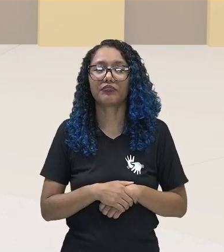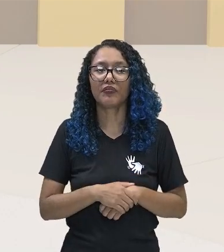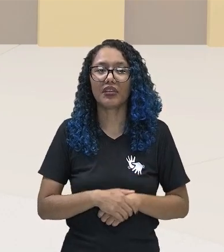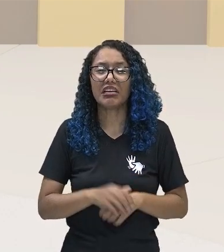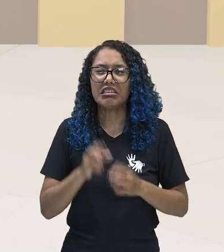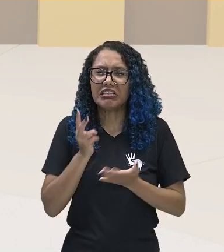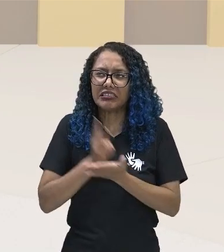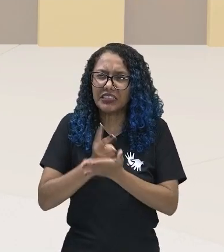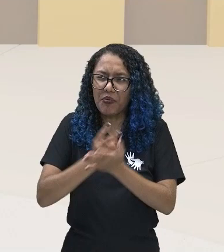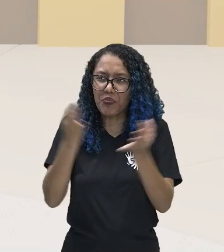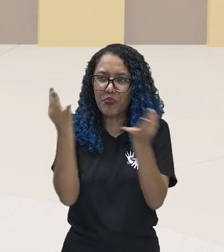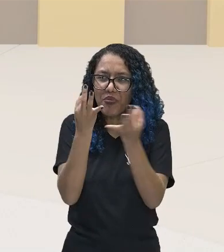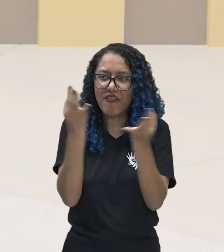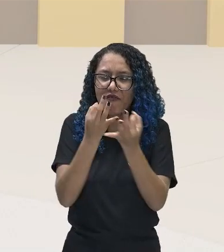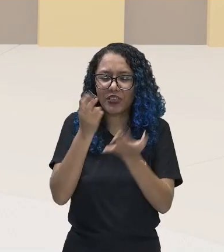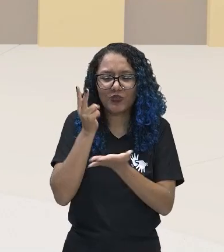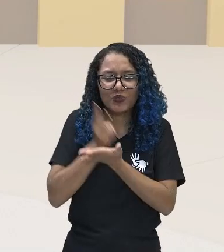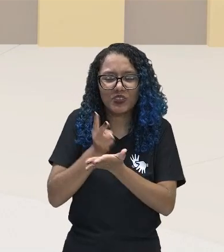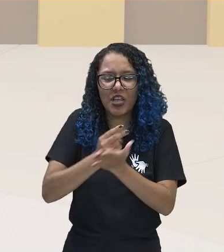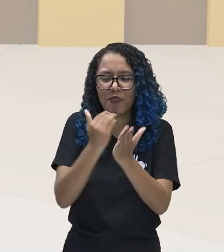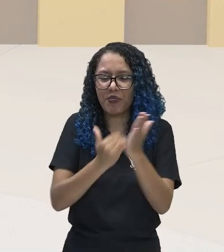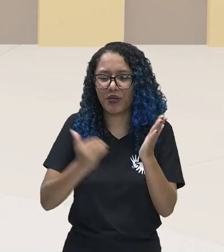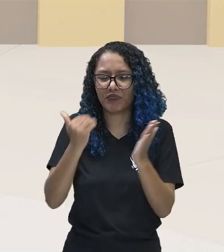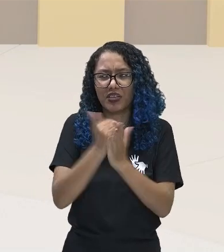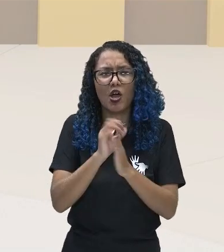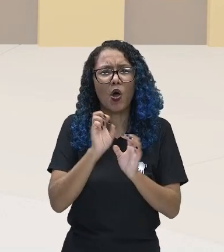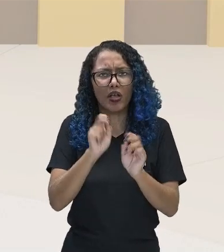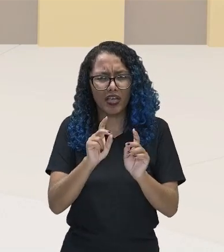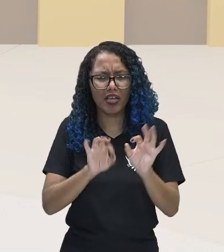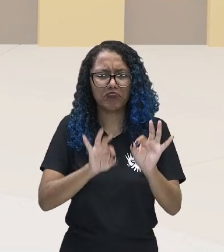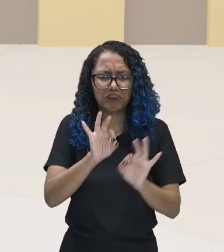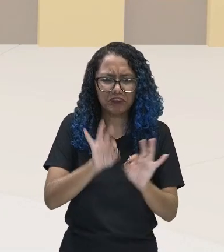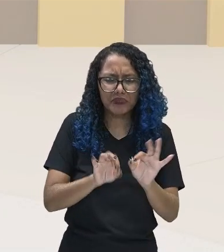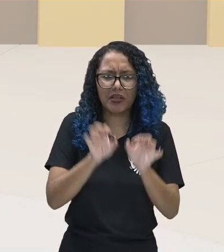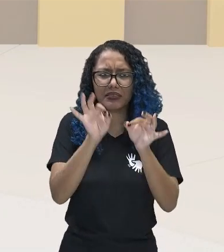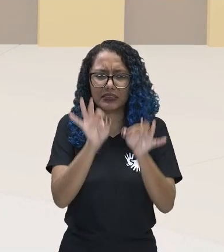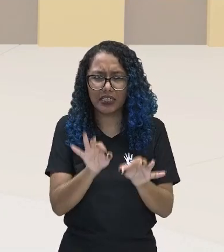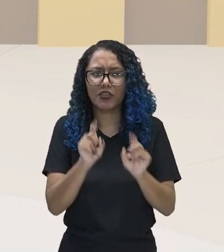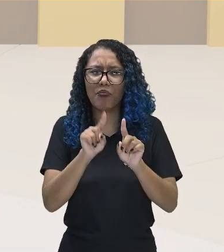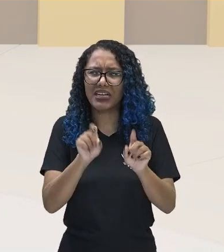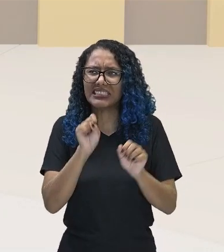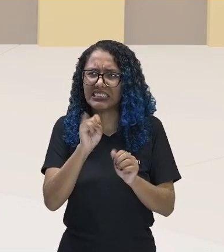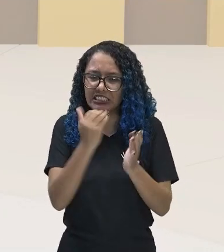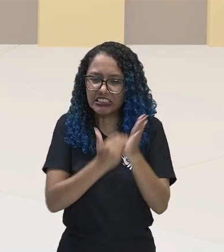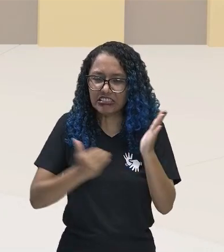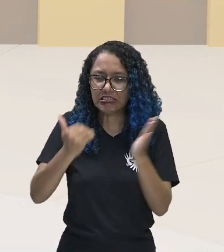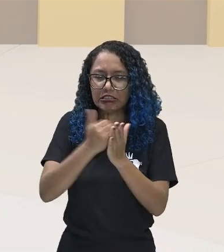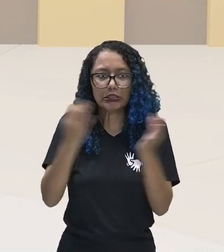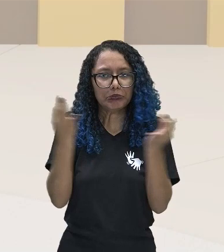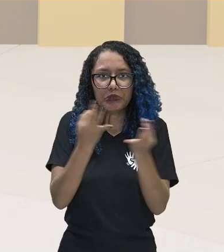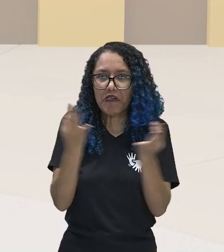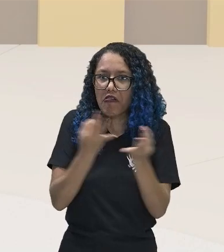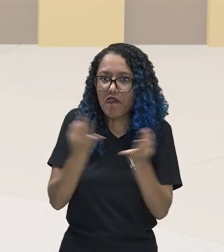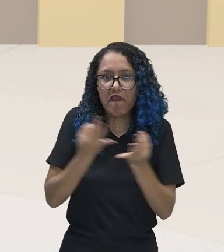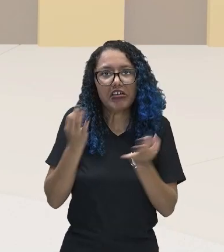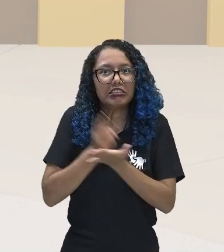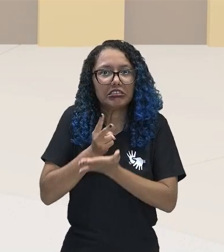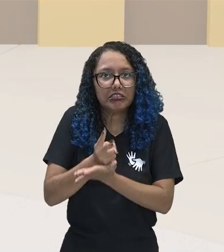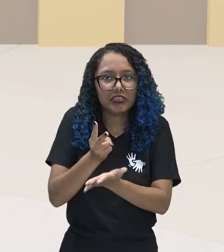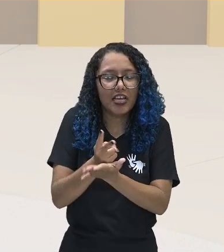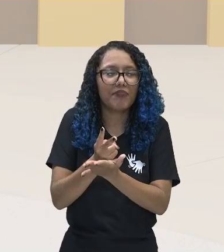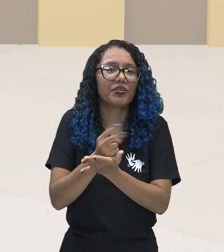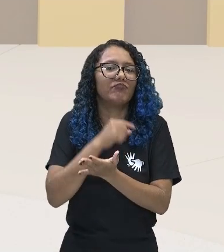estar errado você querer tudo bonitinho, arrumadinho, mas quando exagera, aí já não dá, né? Não ver o valor nas